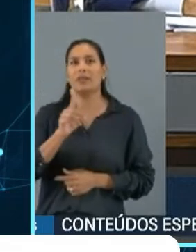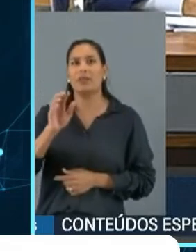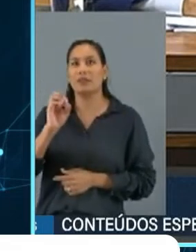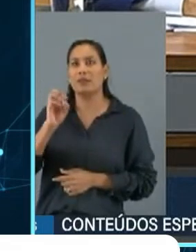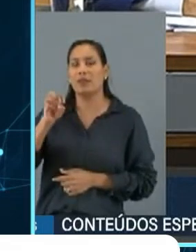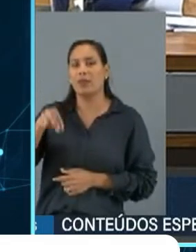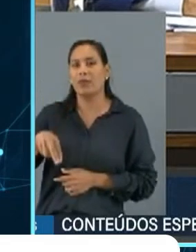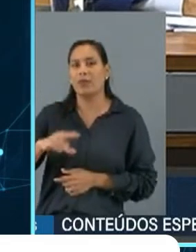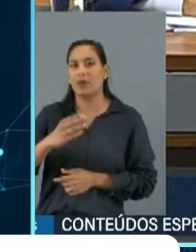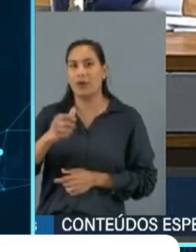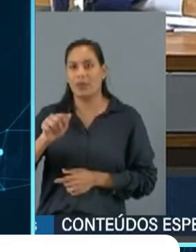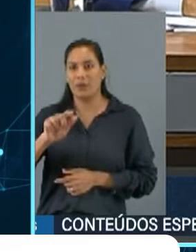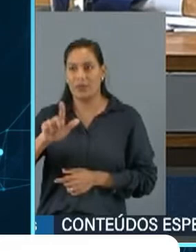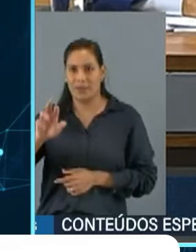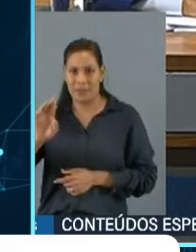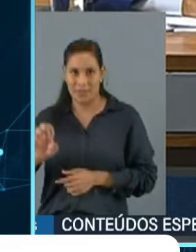denunciar